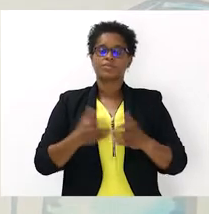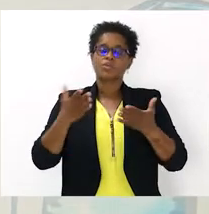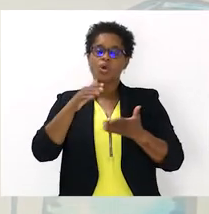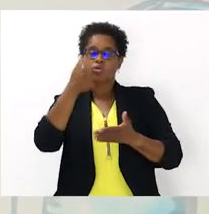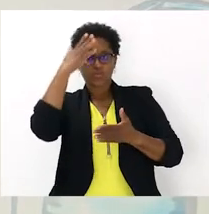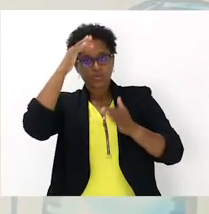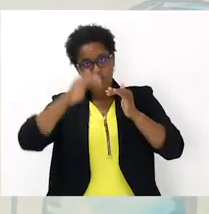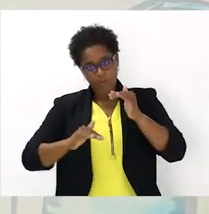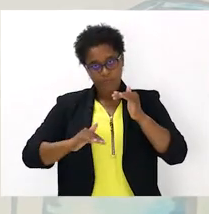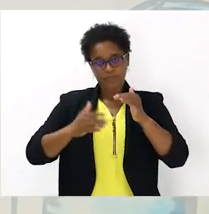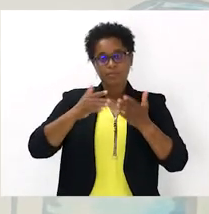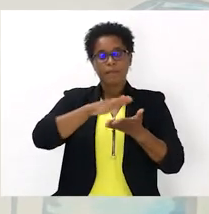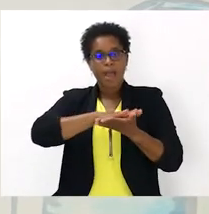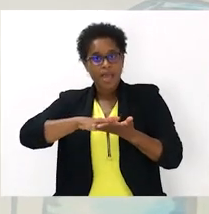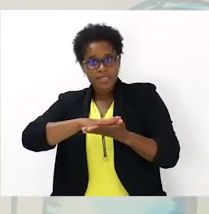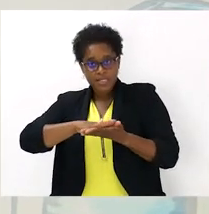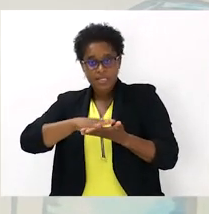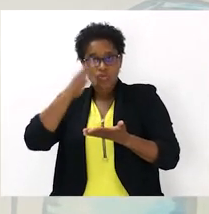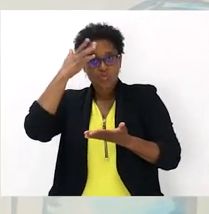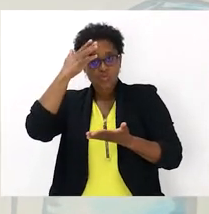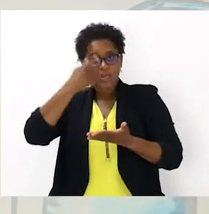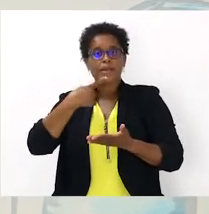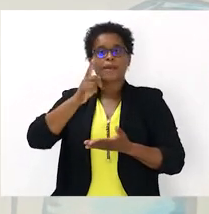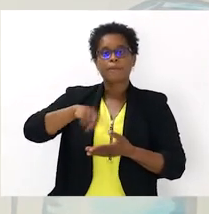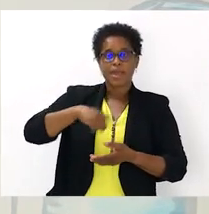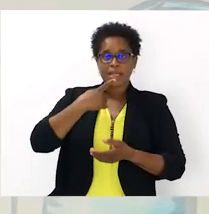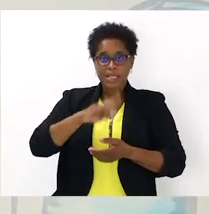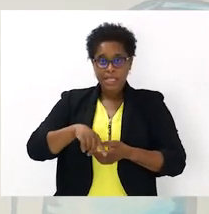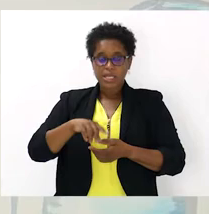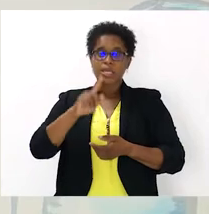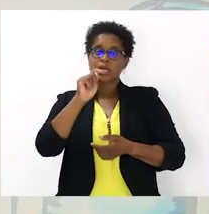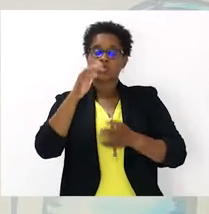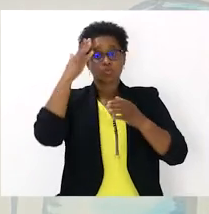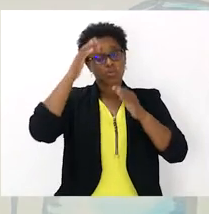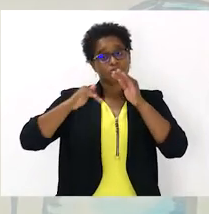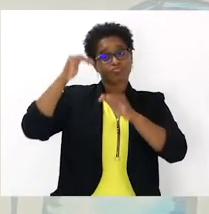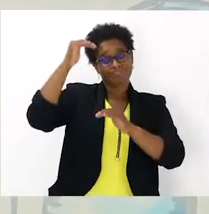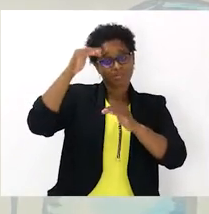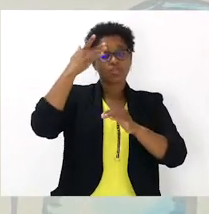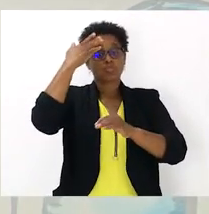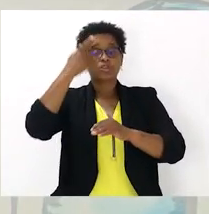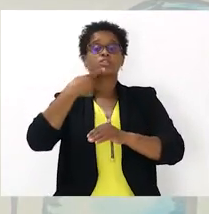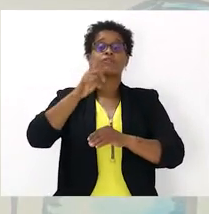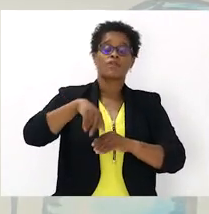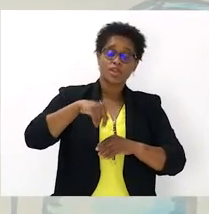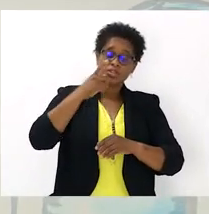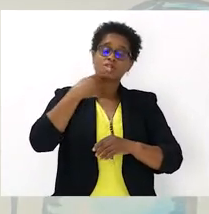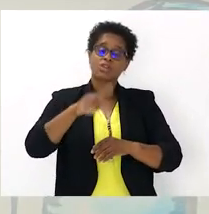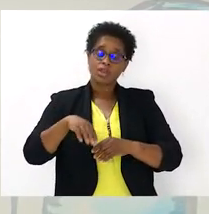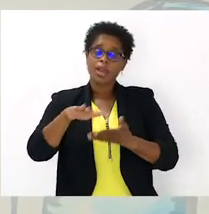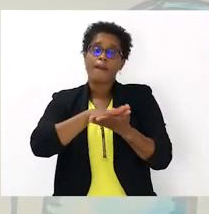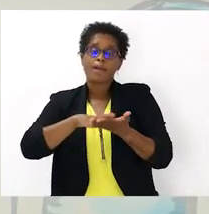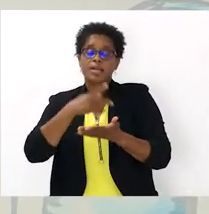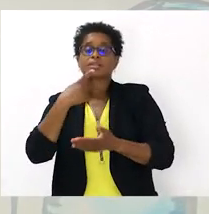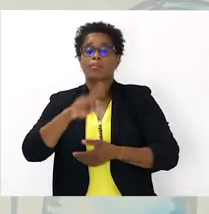A base é o número que se repete, o expoente é o número de vezes que a base